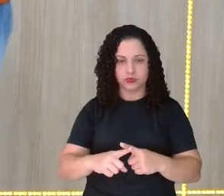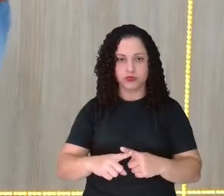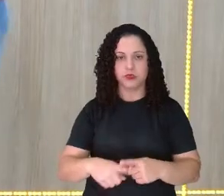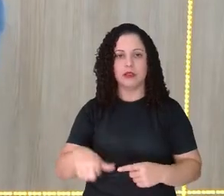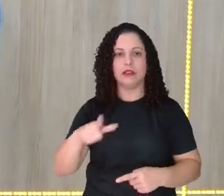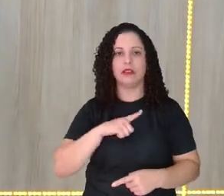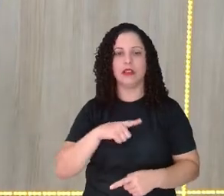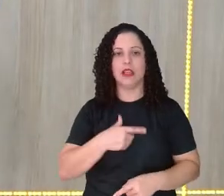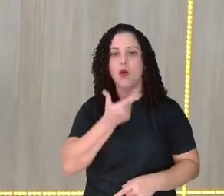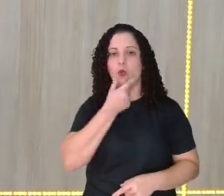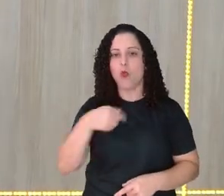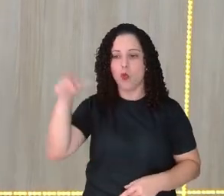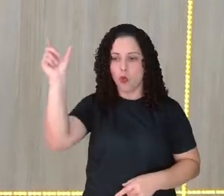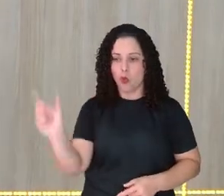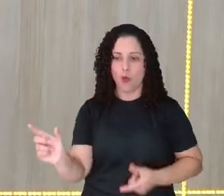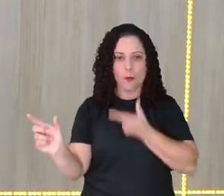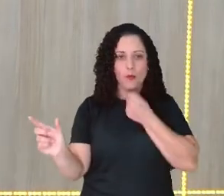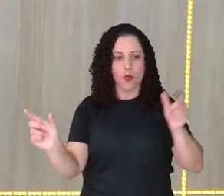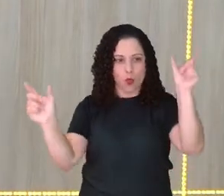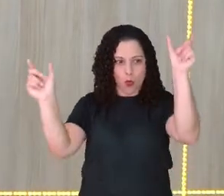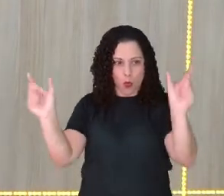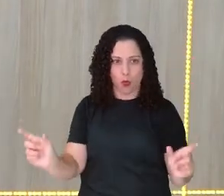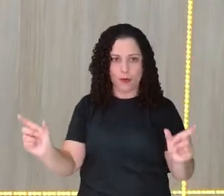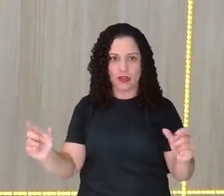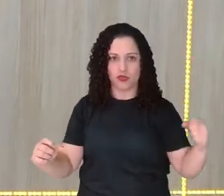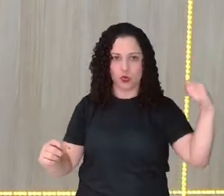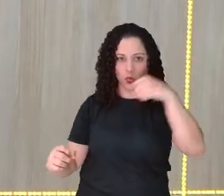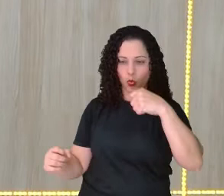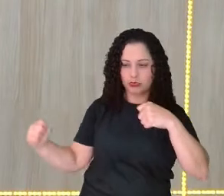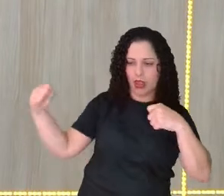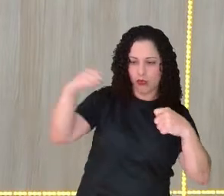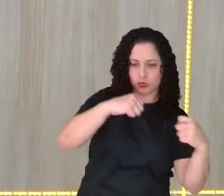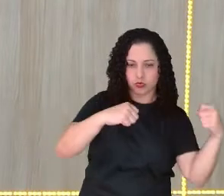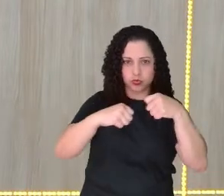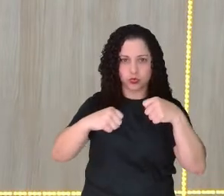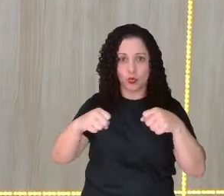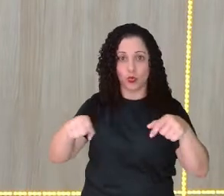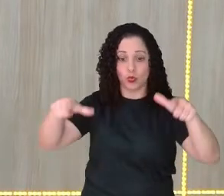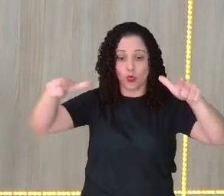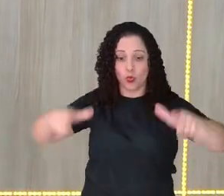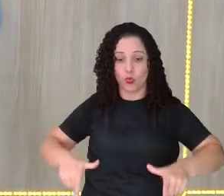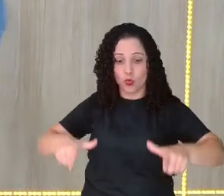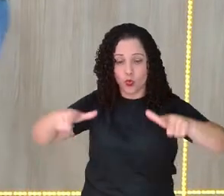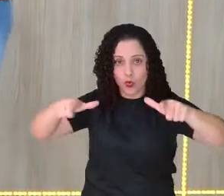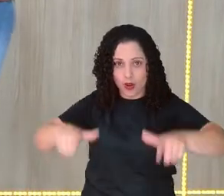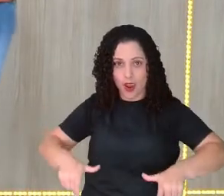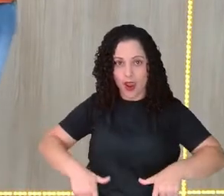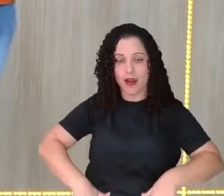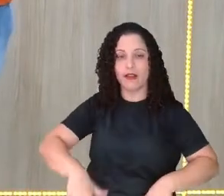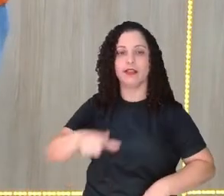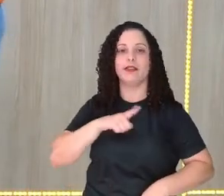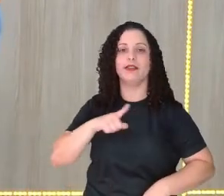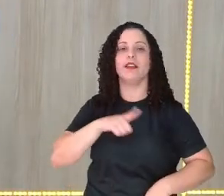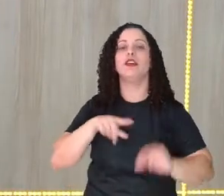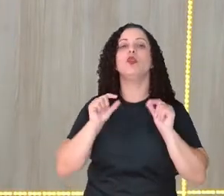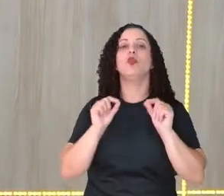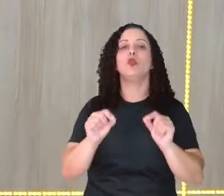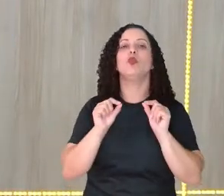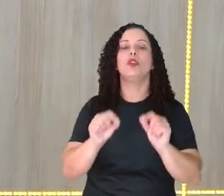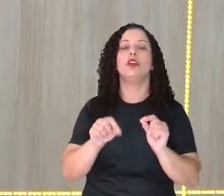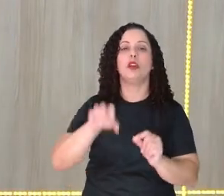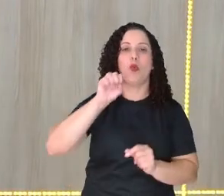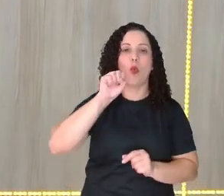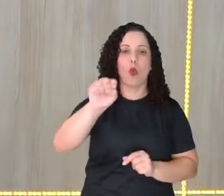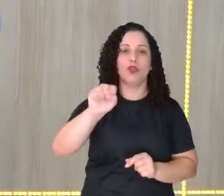lutam dentro de um octógono, ou seja, dentro de uma arena que possui aí um polígono